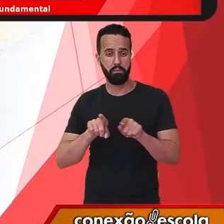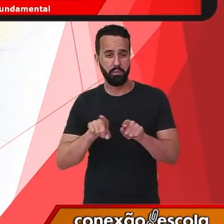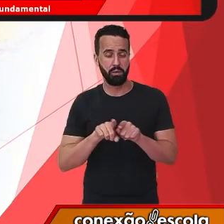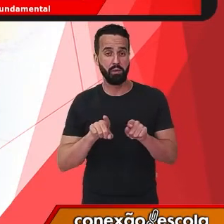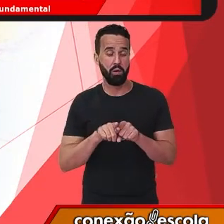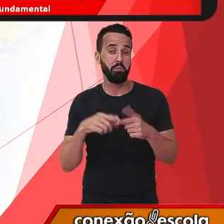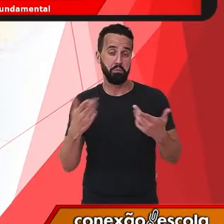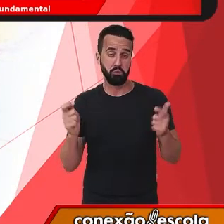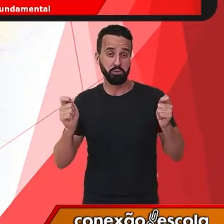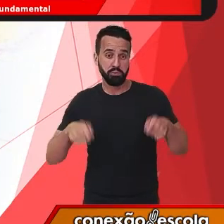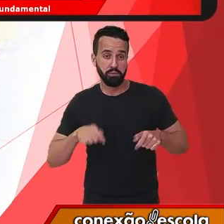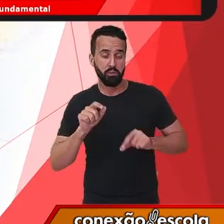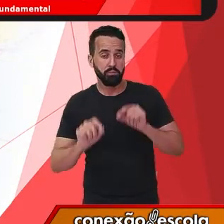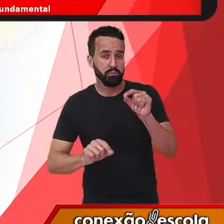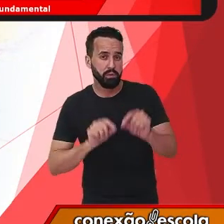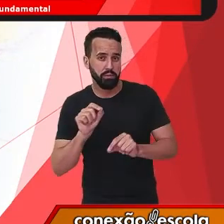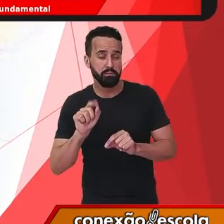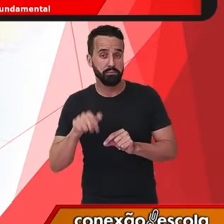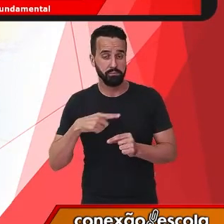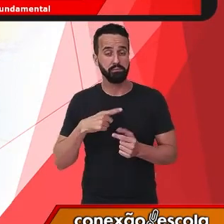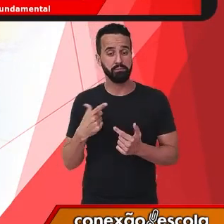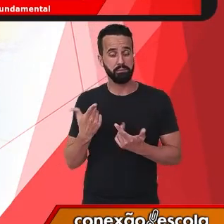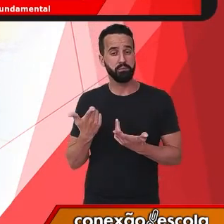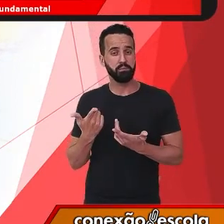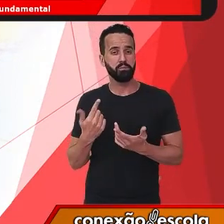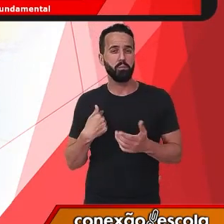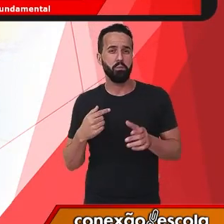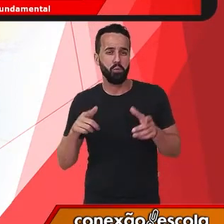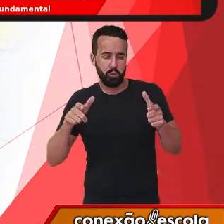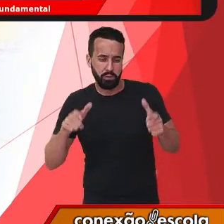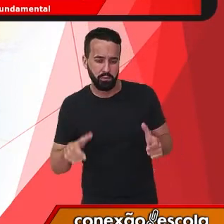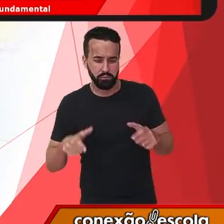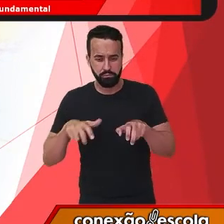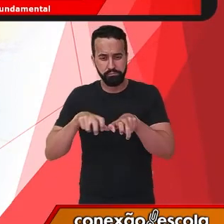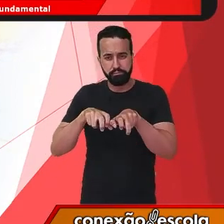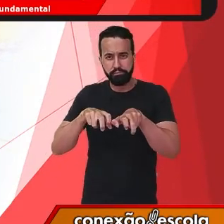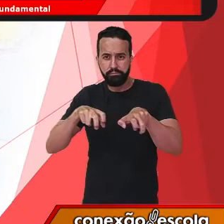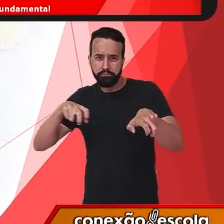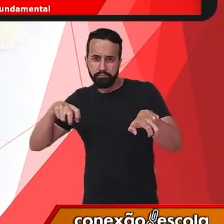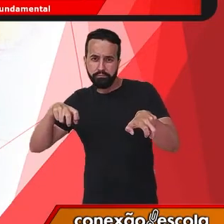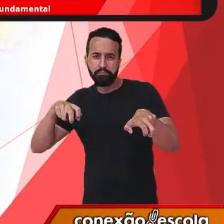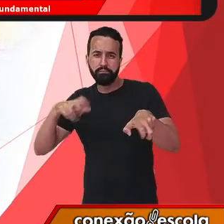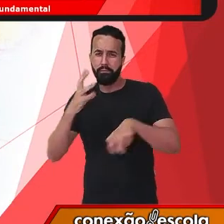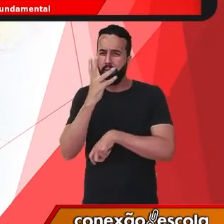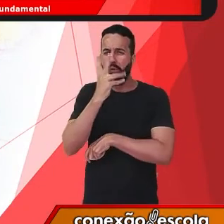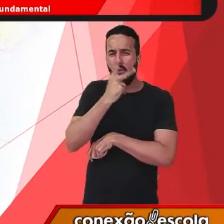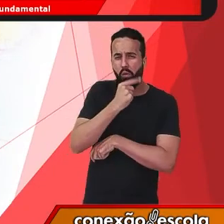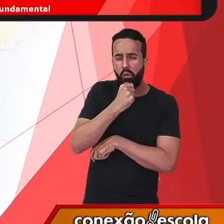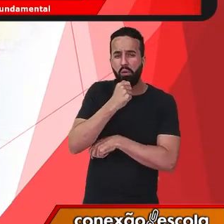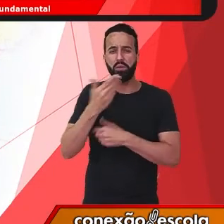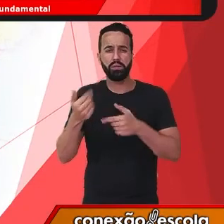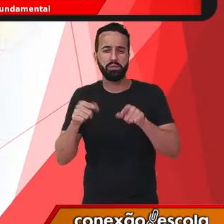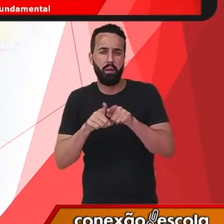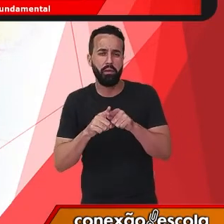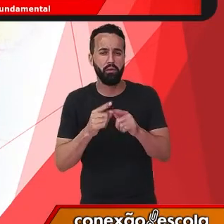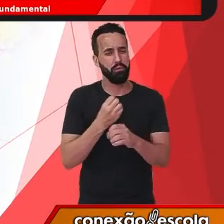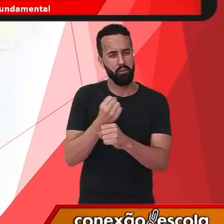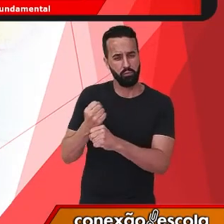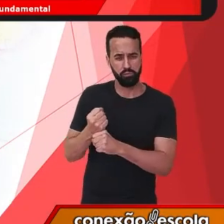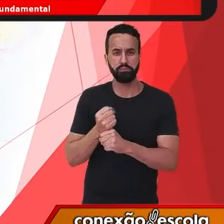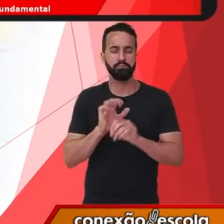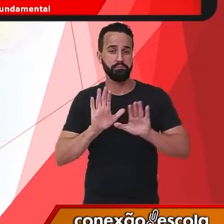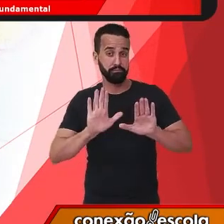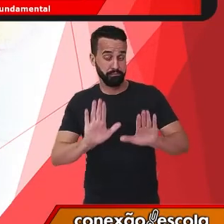João Google Maps vão ser considerado o trânsito do trajeto enviado por outros usuários entre outros fatores